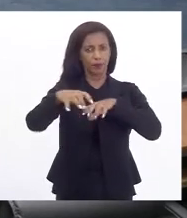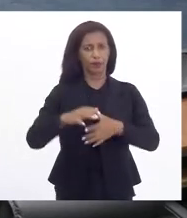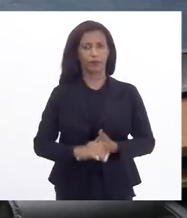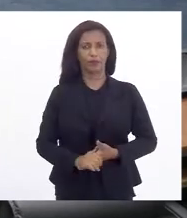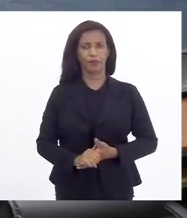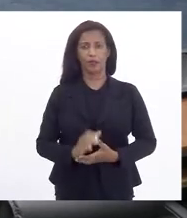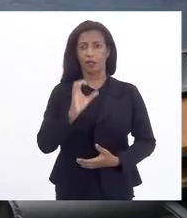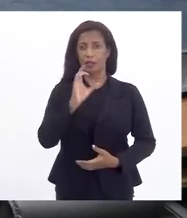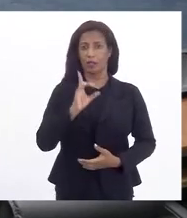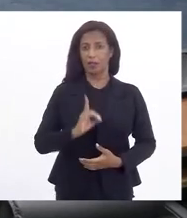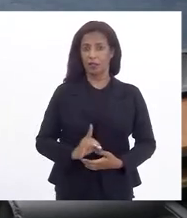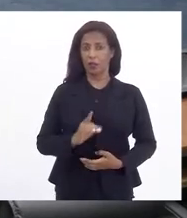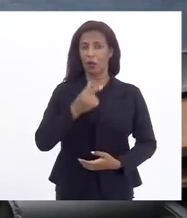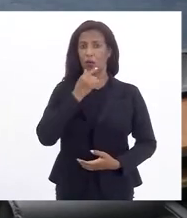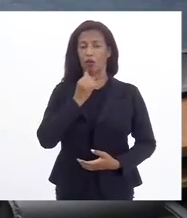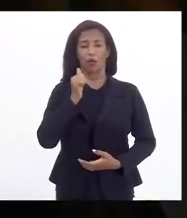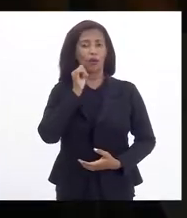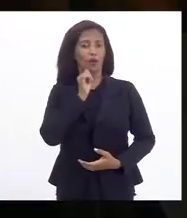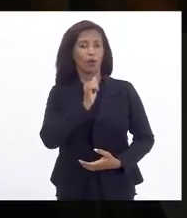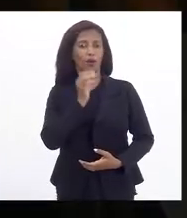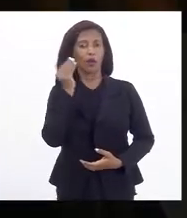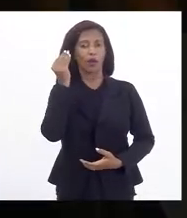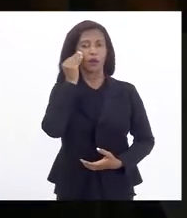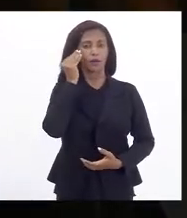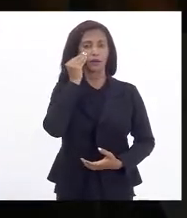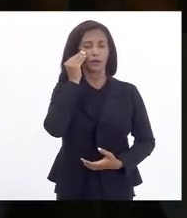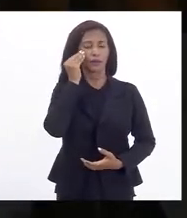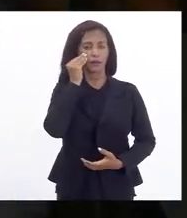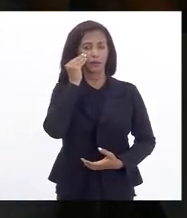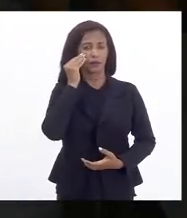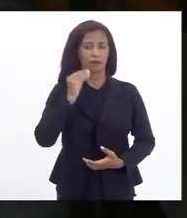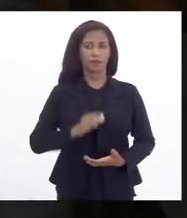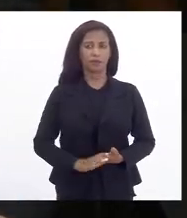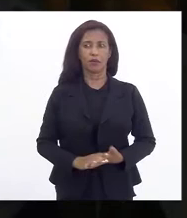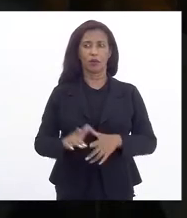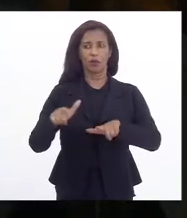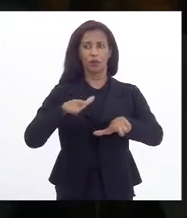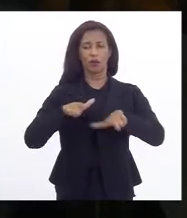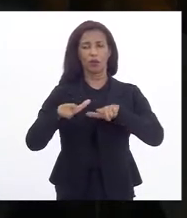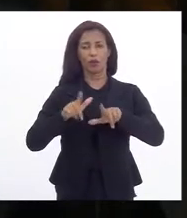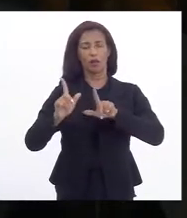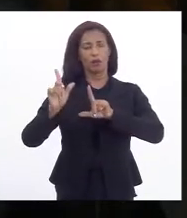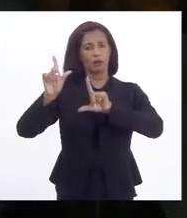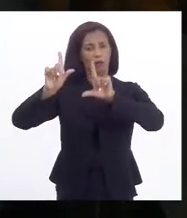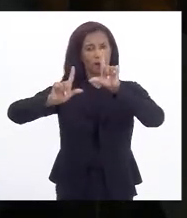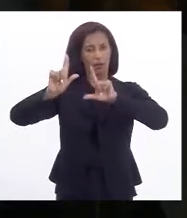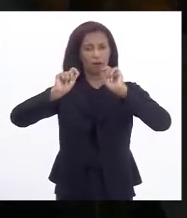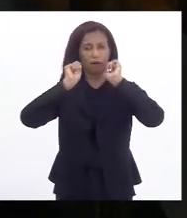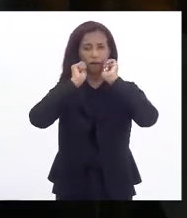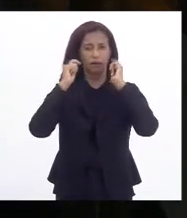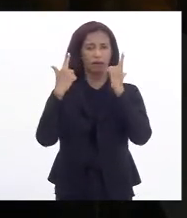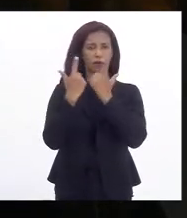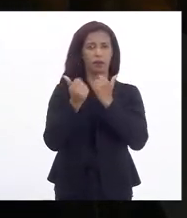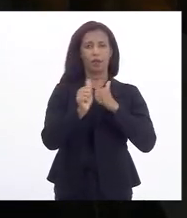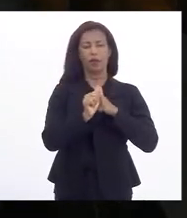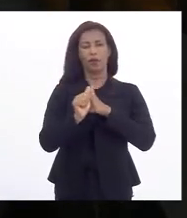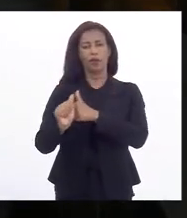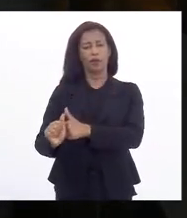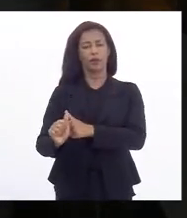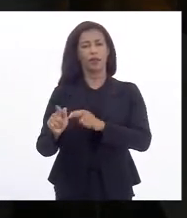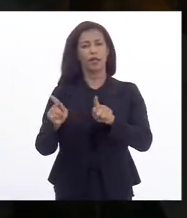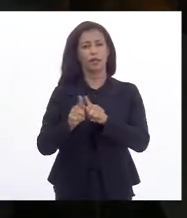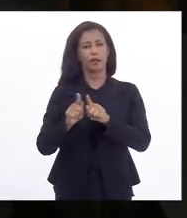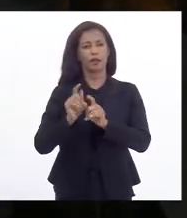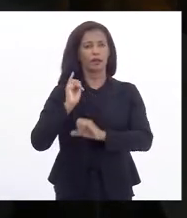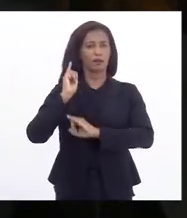cidadão e cidadãos que acompanham os nossos trabalhos pela TV alerj que nos seguem pelas redes